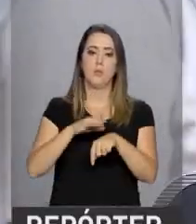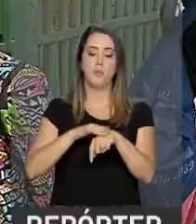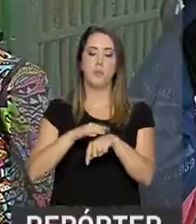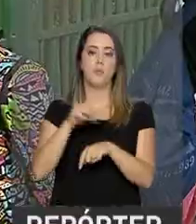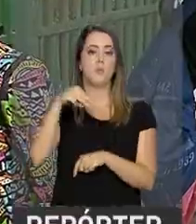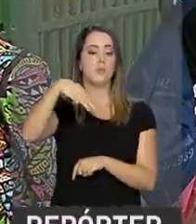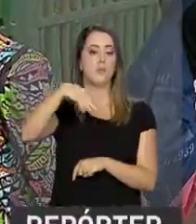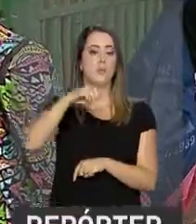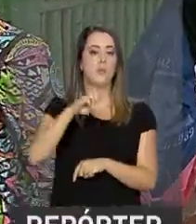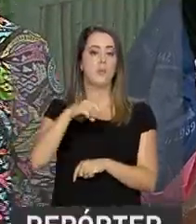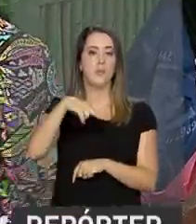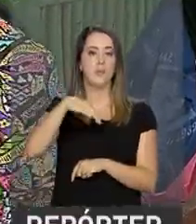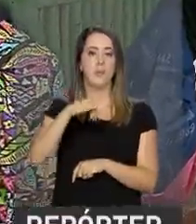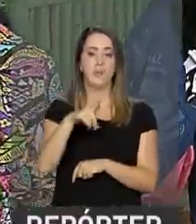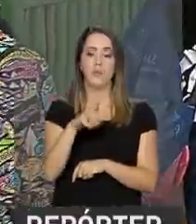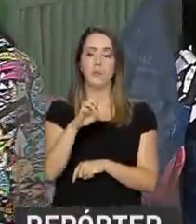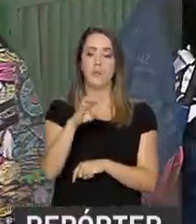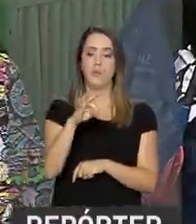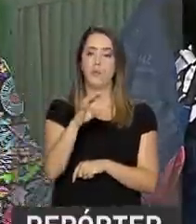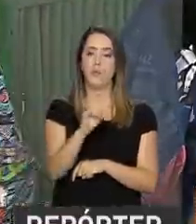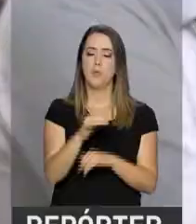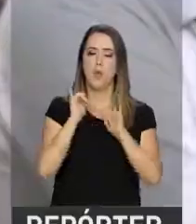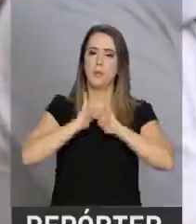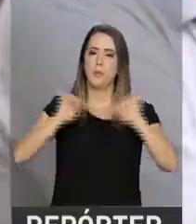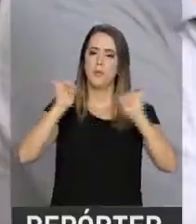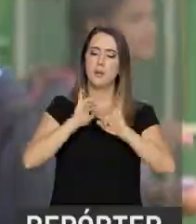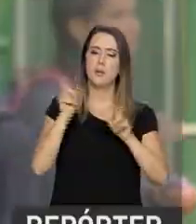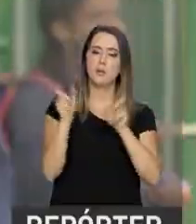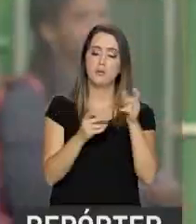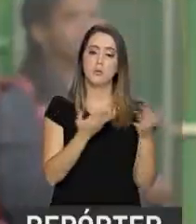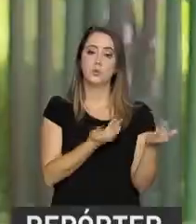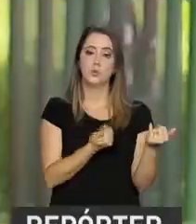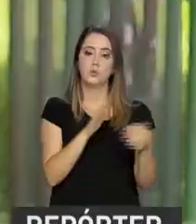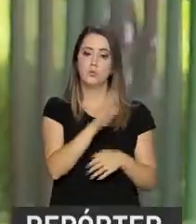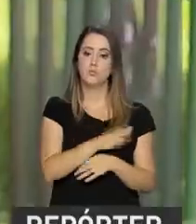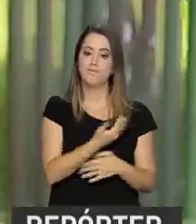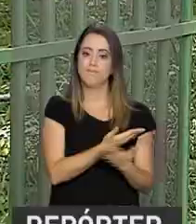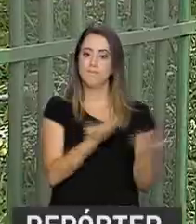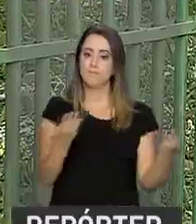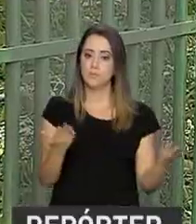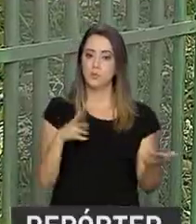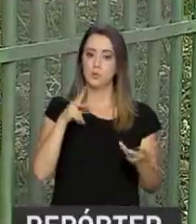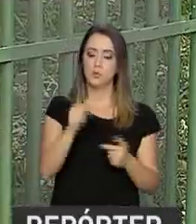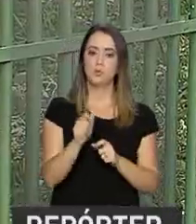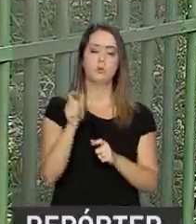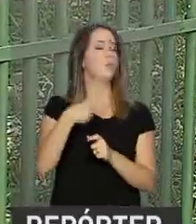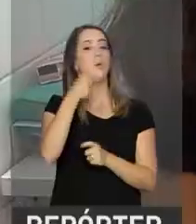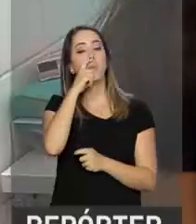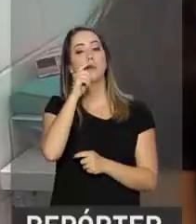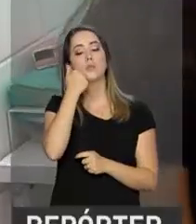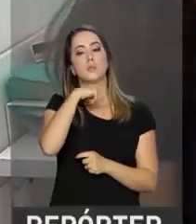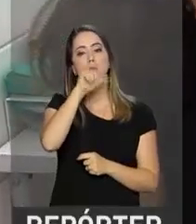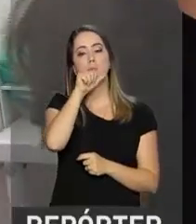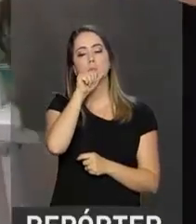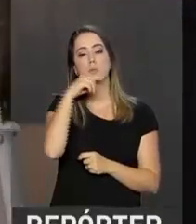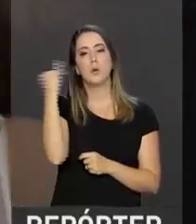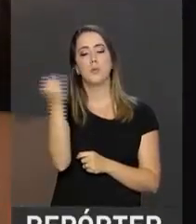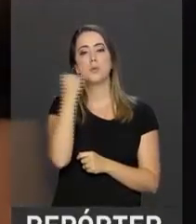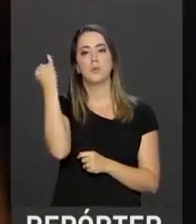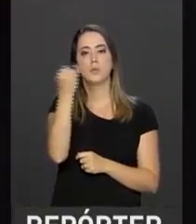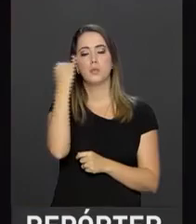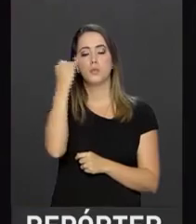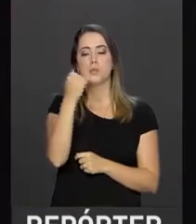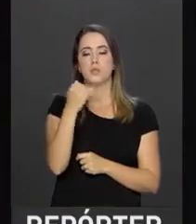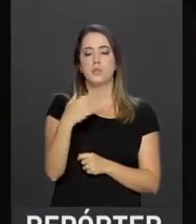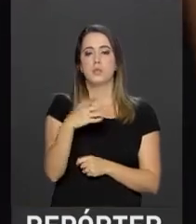e para alertar jovens e adolescentes como caio alá ea camille e também os pais sobre a importância da vacinação